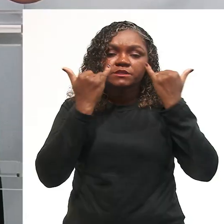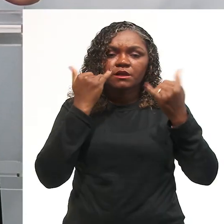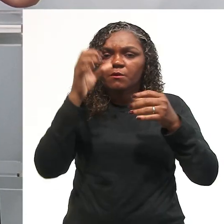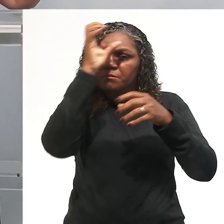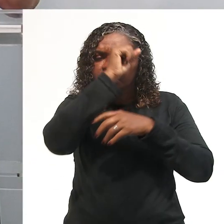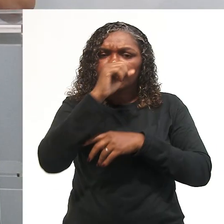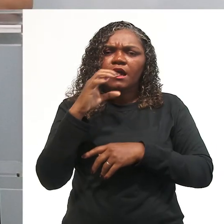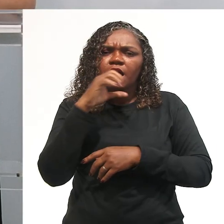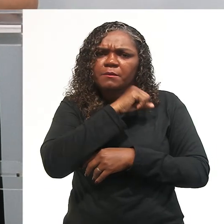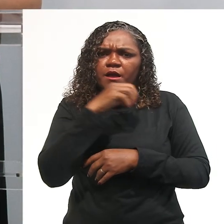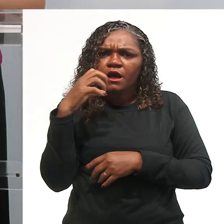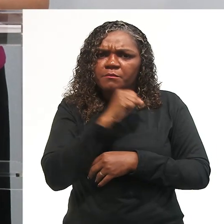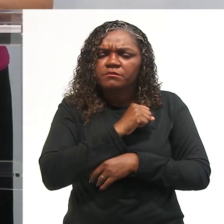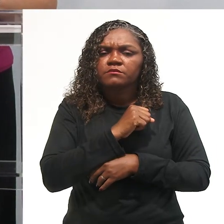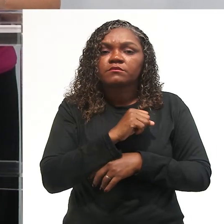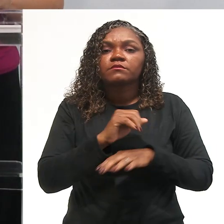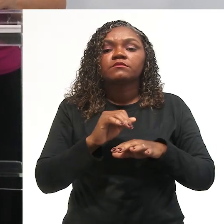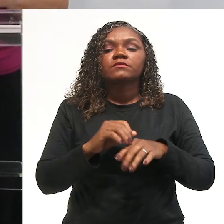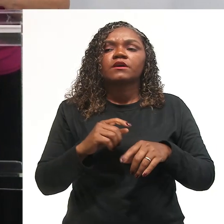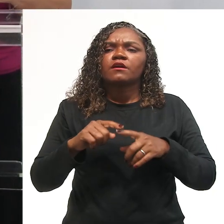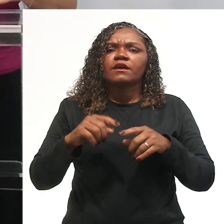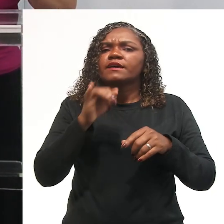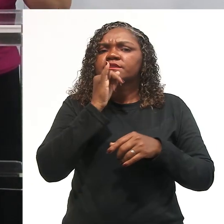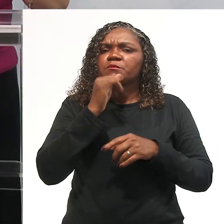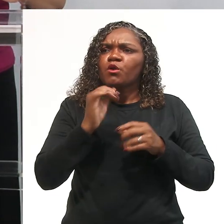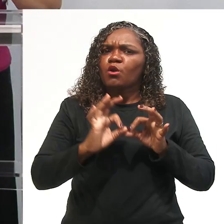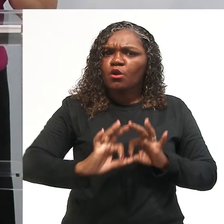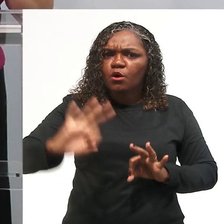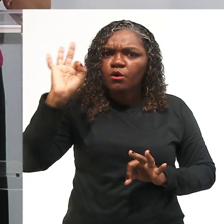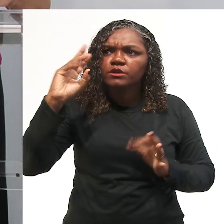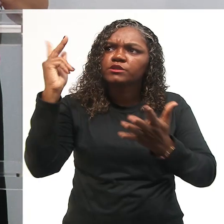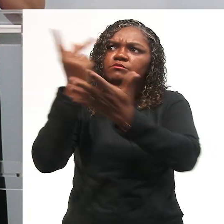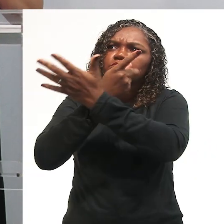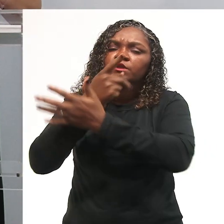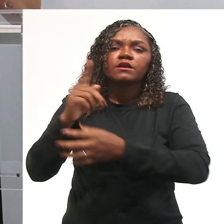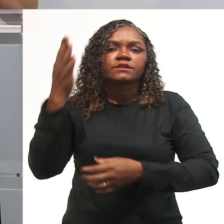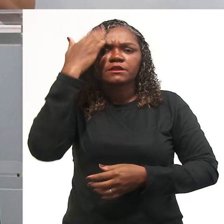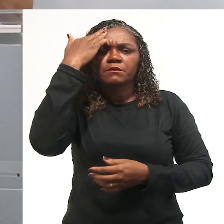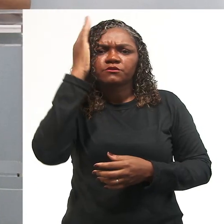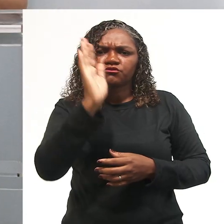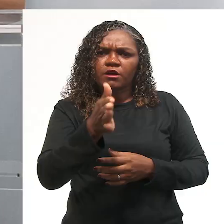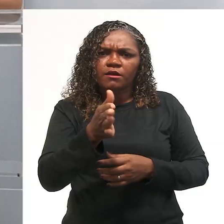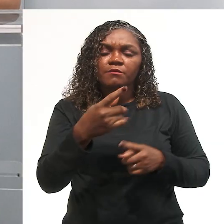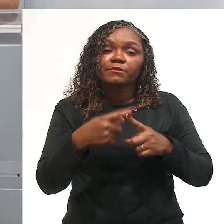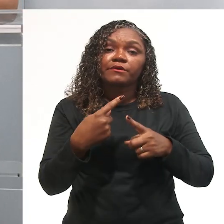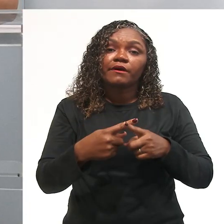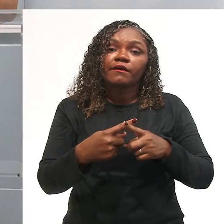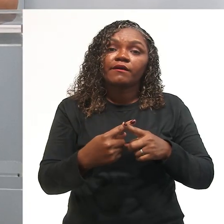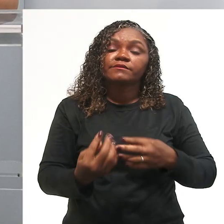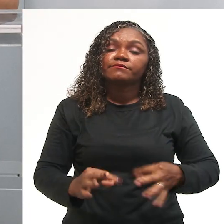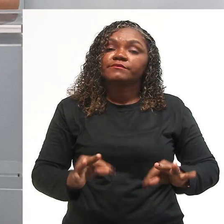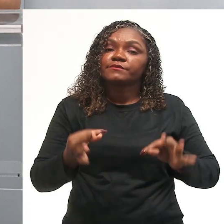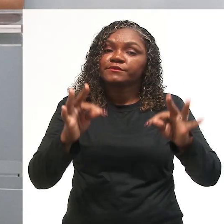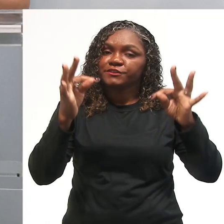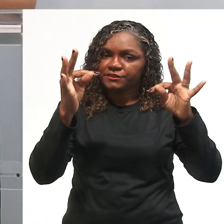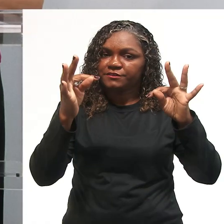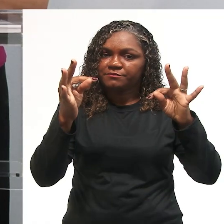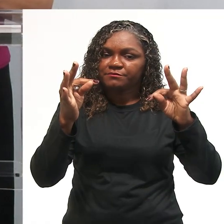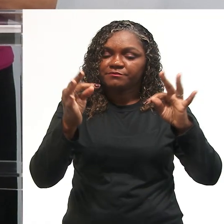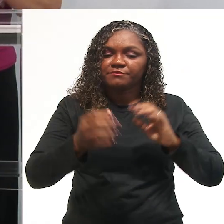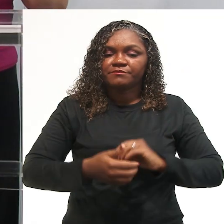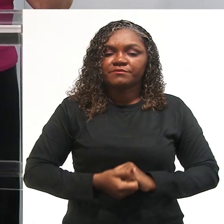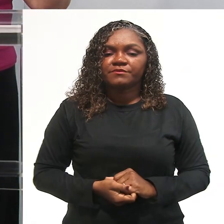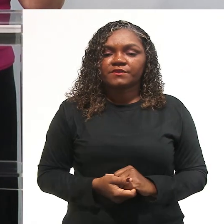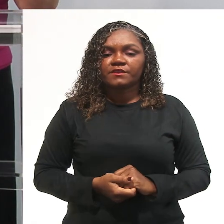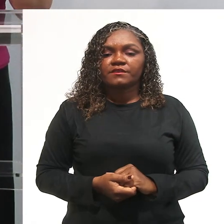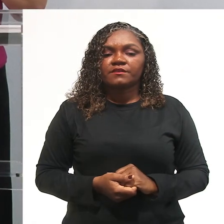acontece lá do outro lado do mundo, a gente já está sabendo. Então, é muito rápido, né, que essas transformações acontecem.